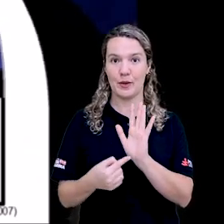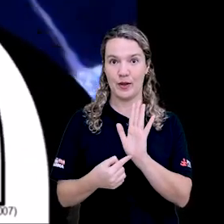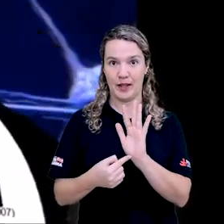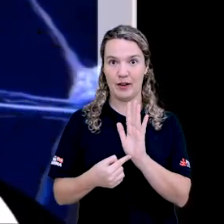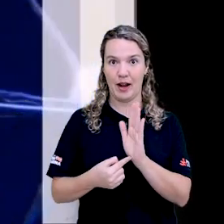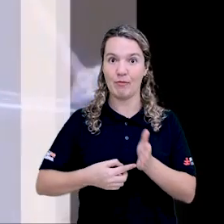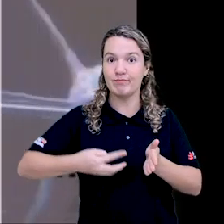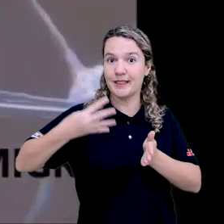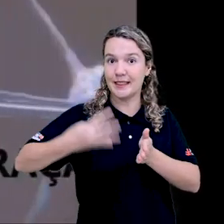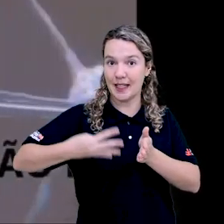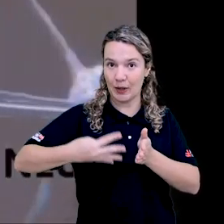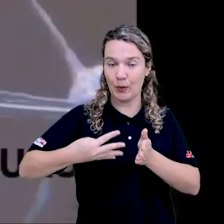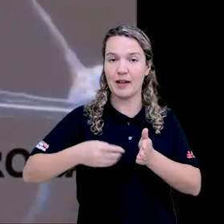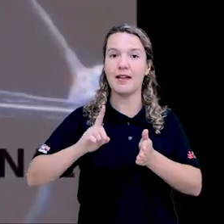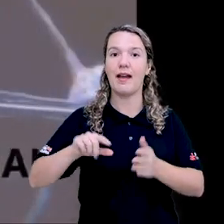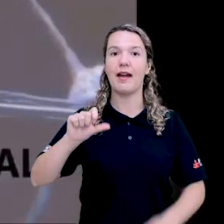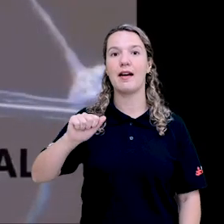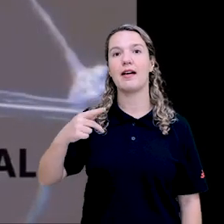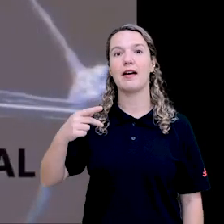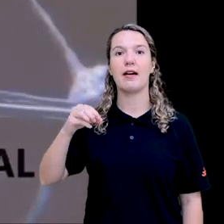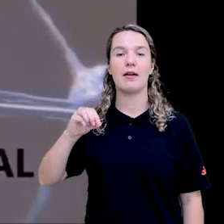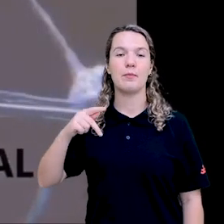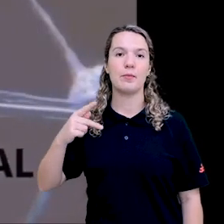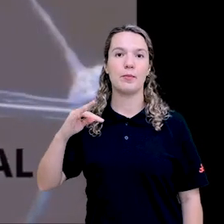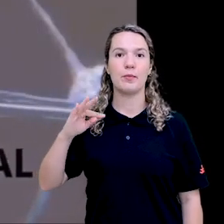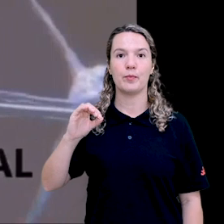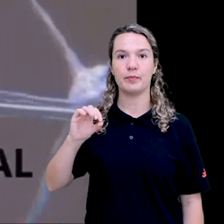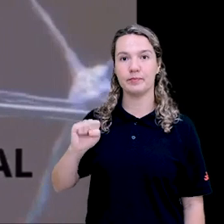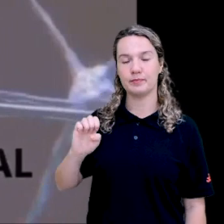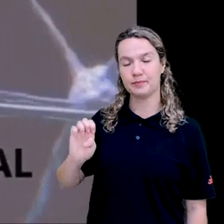a etapa 4, apoptose.